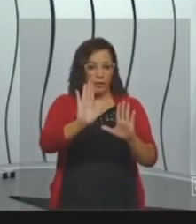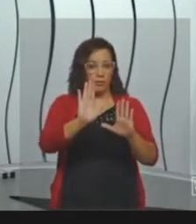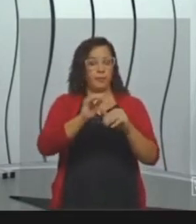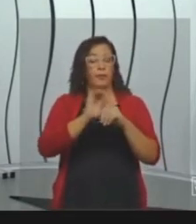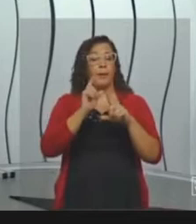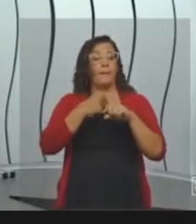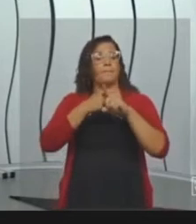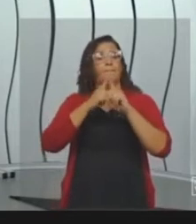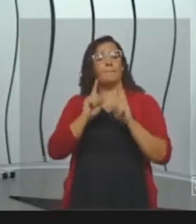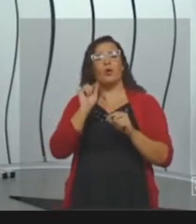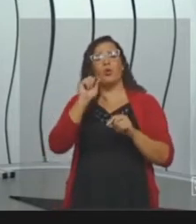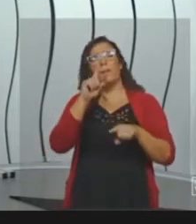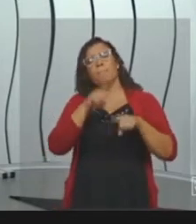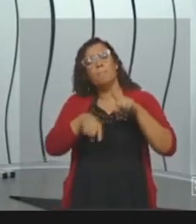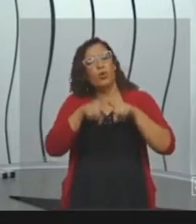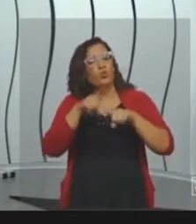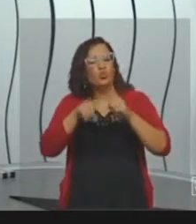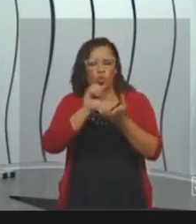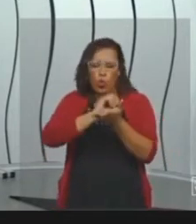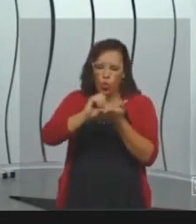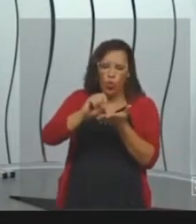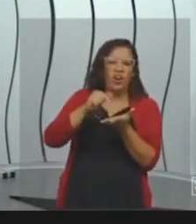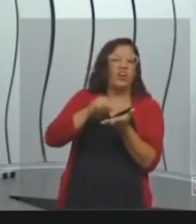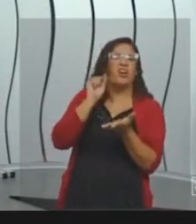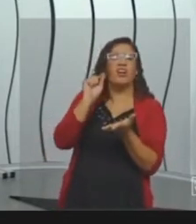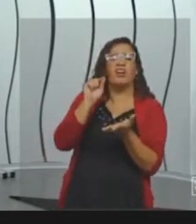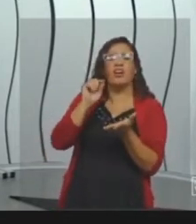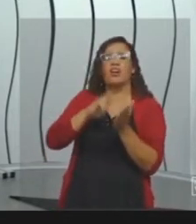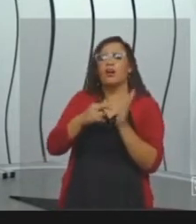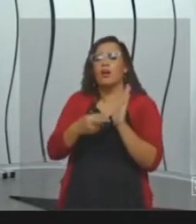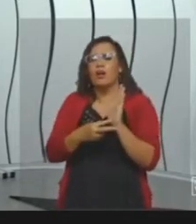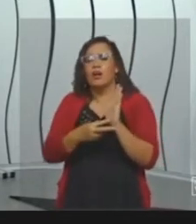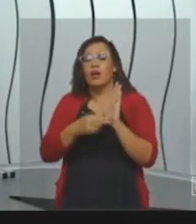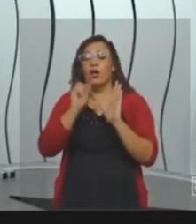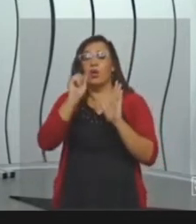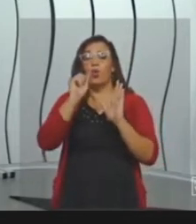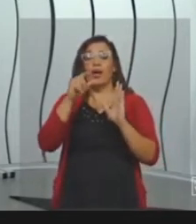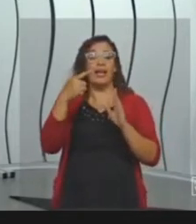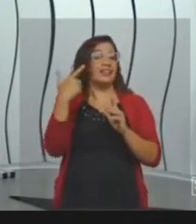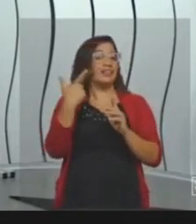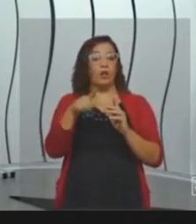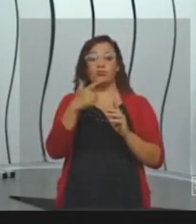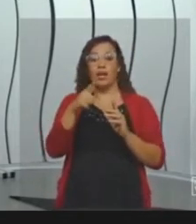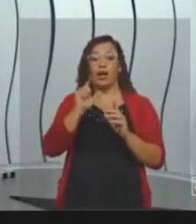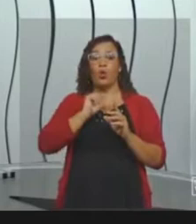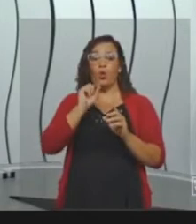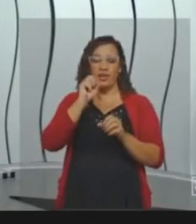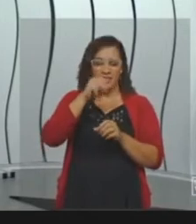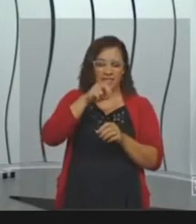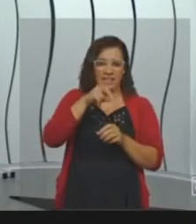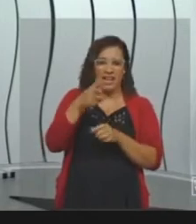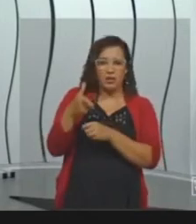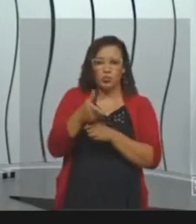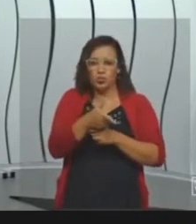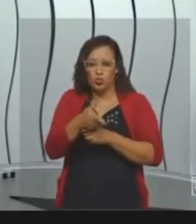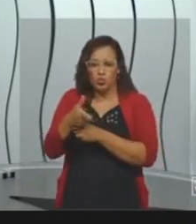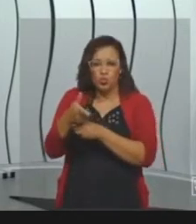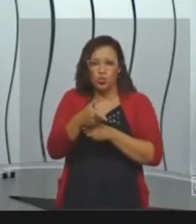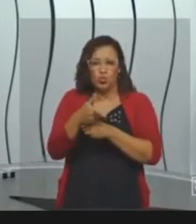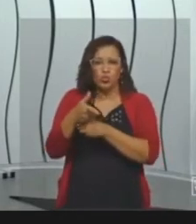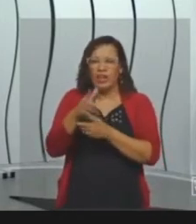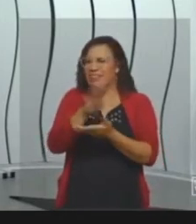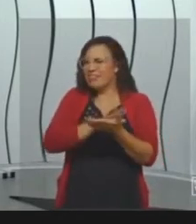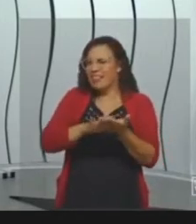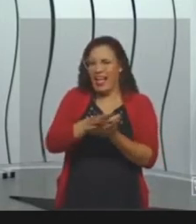eles estão chamando de produtos orgânicos são produtos que não levam agrotóxicos, são produtos que não levam